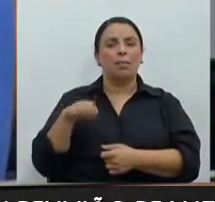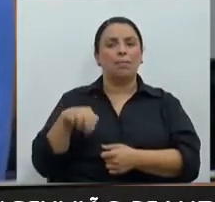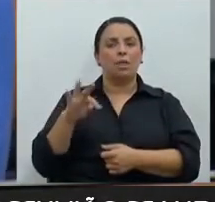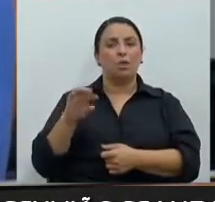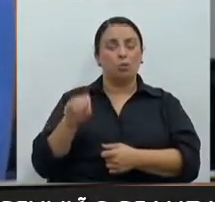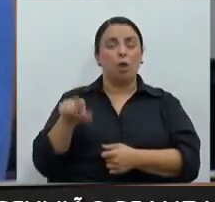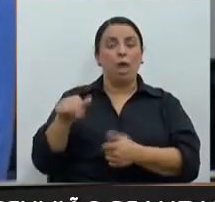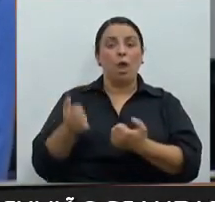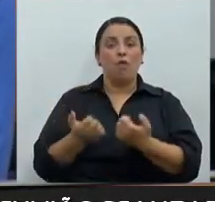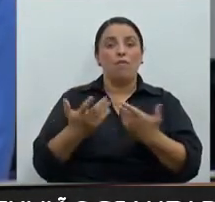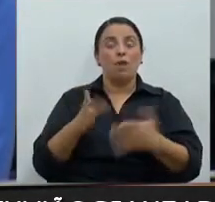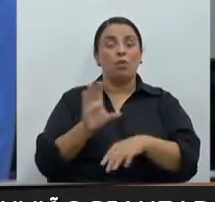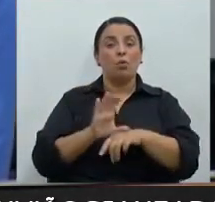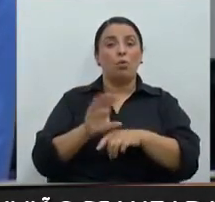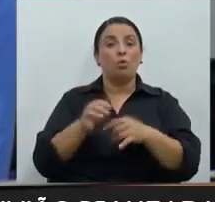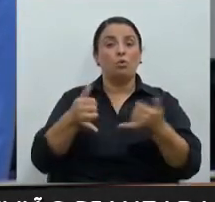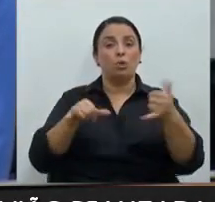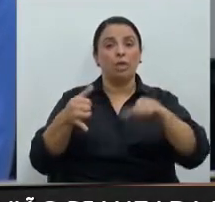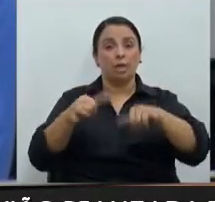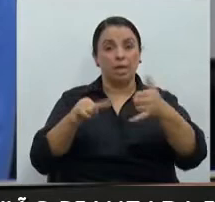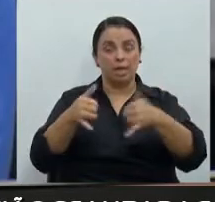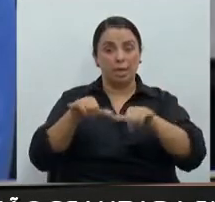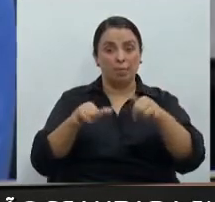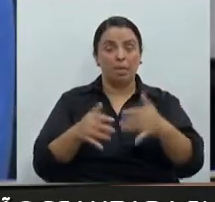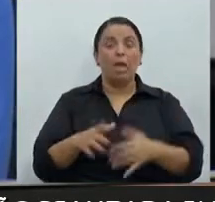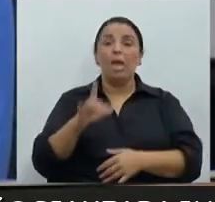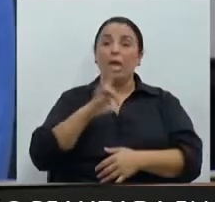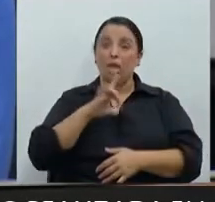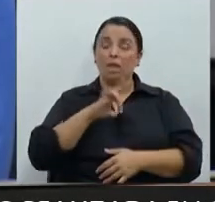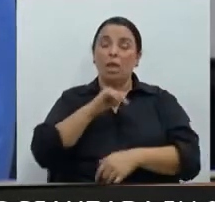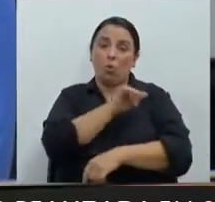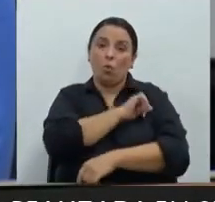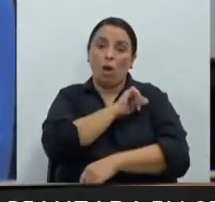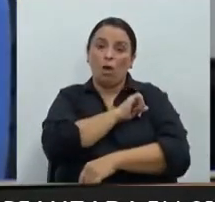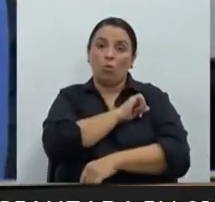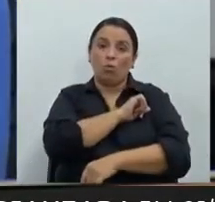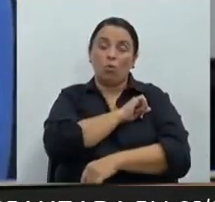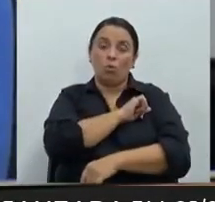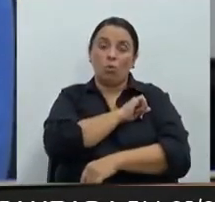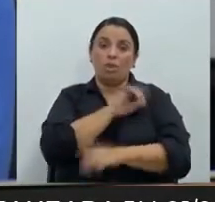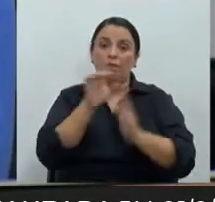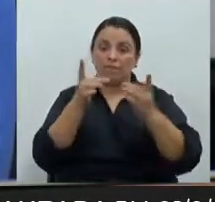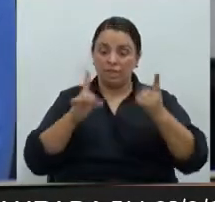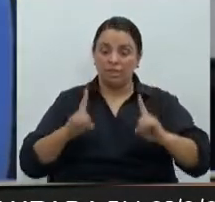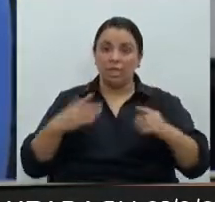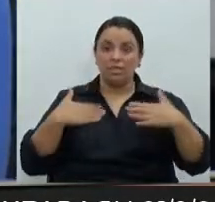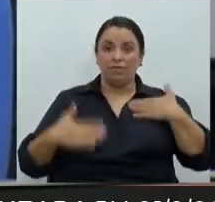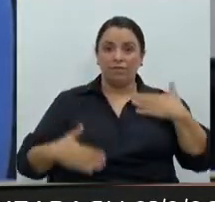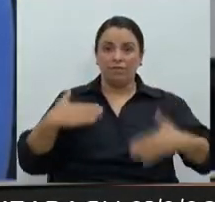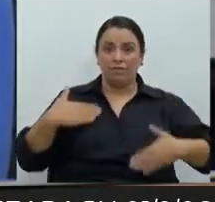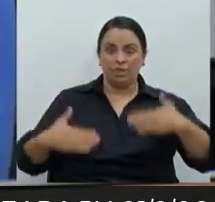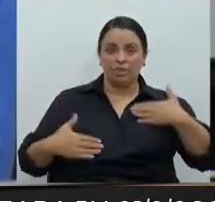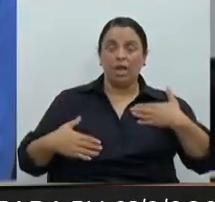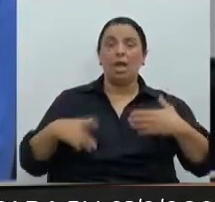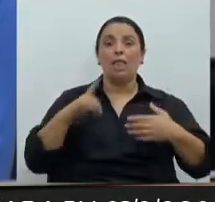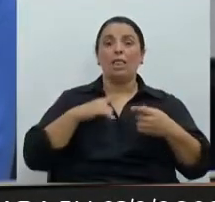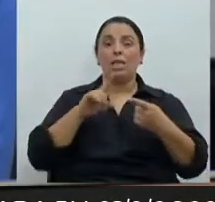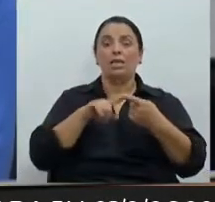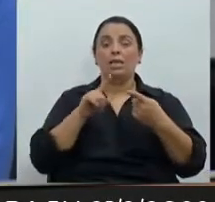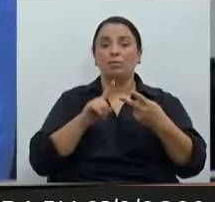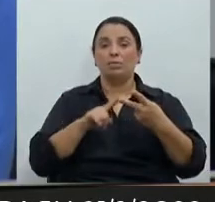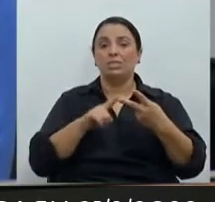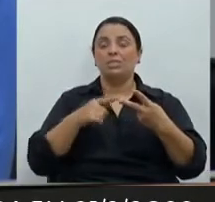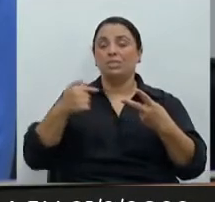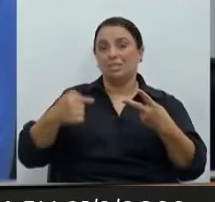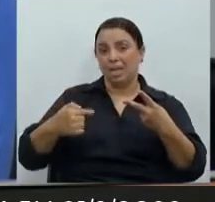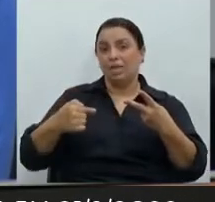química e ela tem um aluno com deficiência física, 7 alunos com deficiência intelectual,